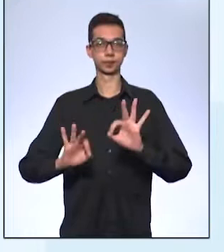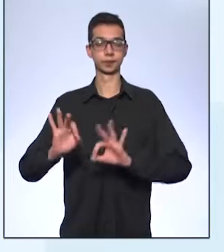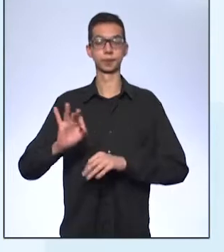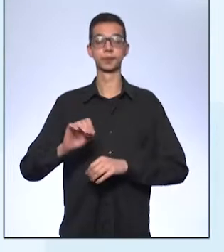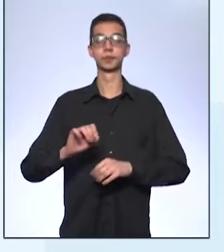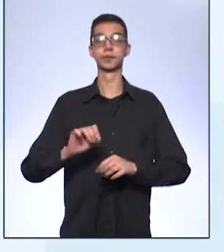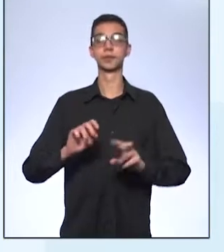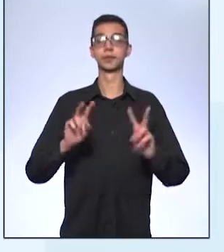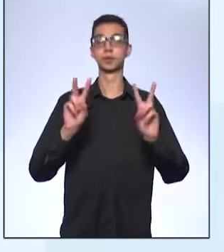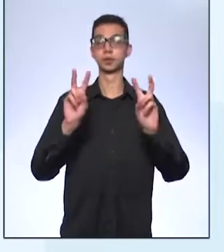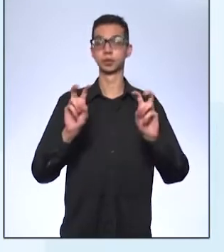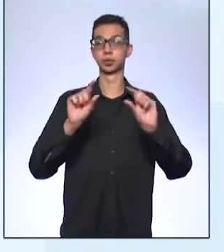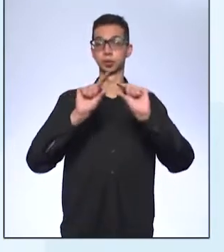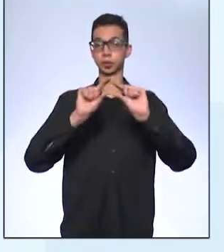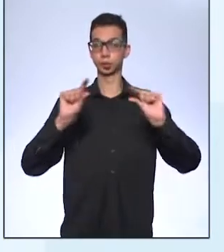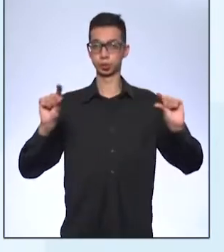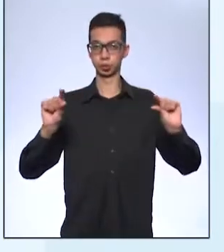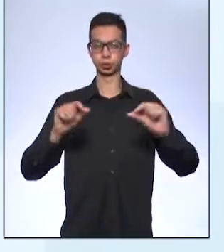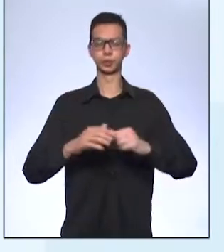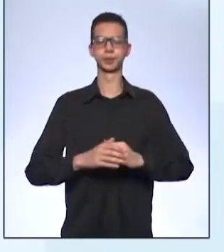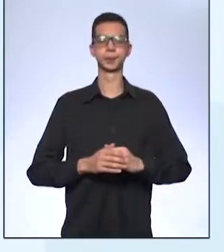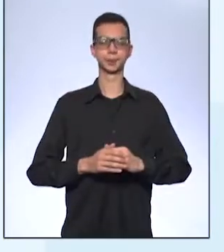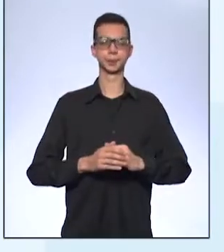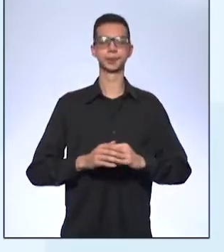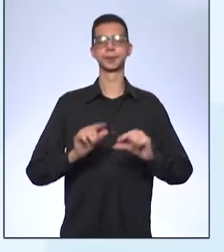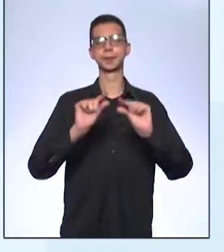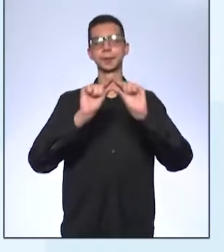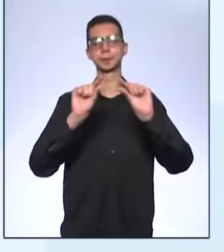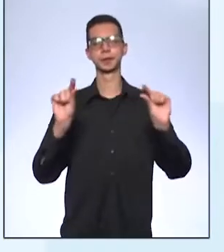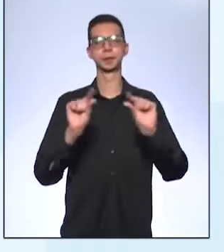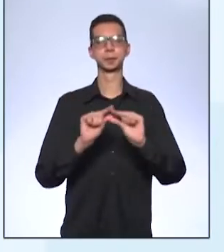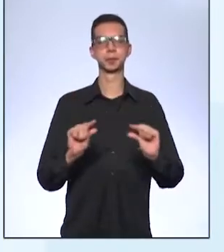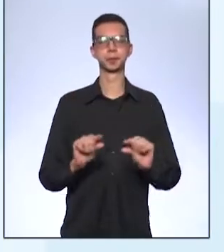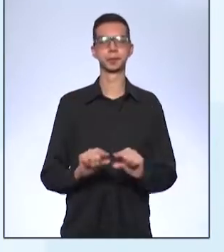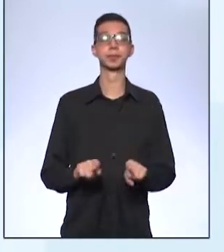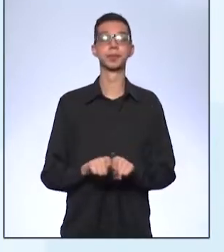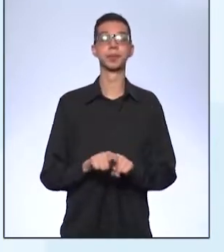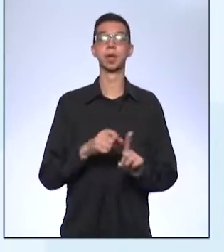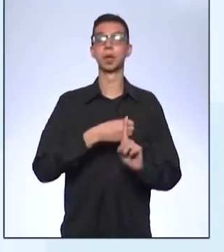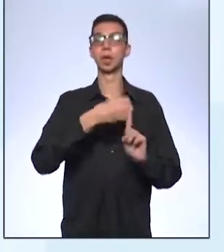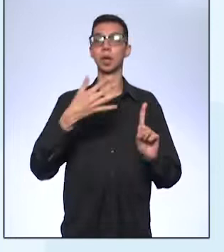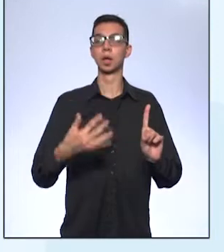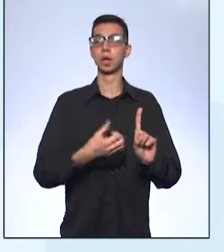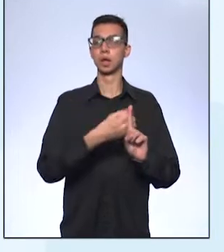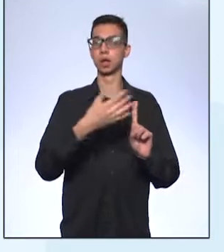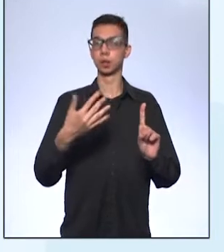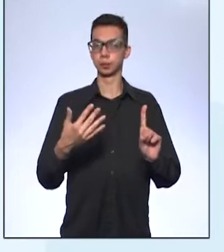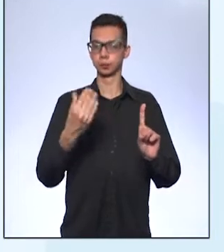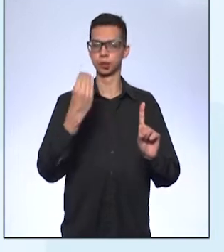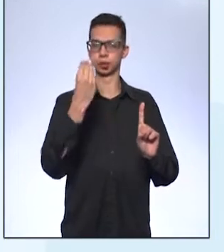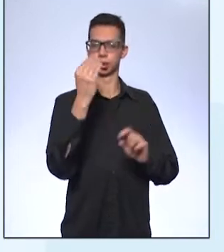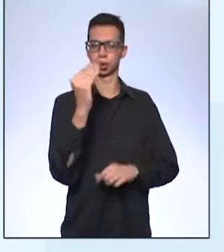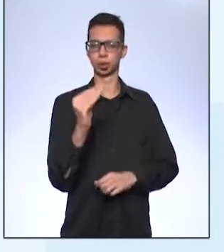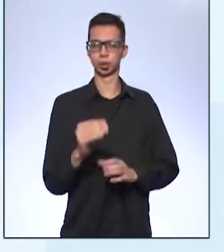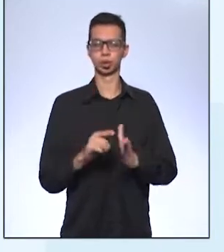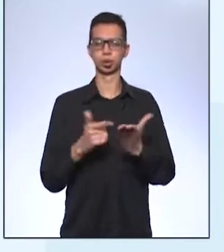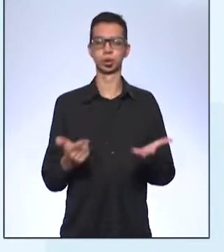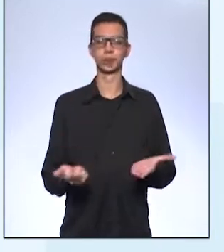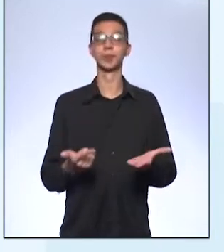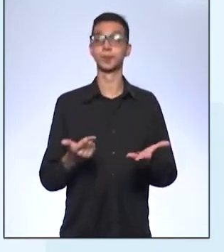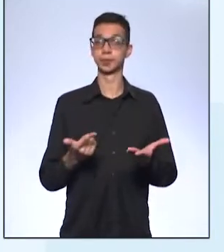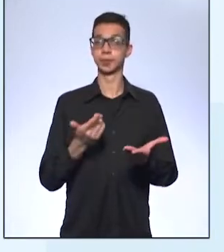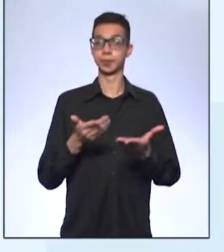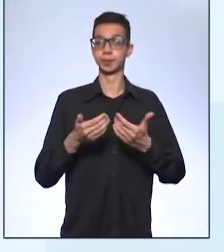título, subtítulos, argumentos aí. Então ele pede para que você faça um anúncio, né? E esse anúncio pode ser um anúncio, por exemplo, de